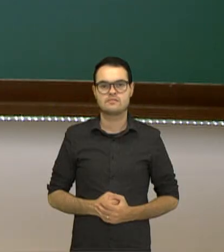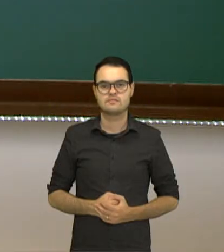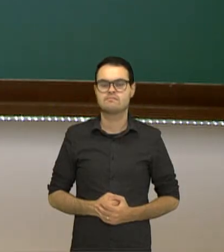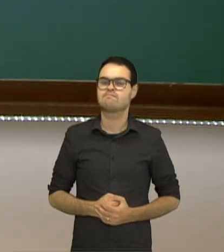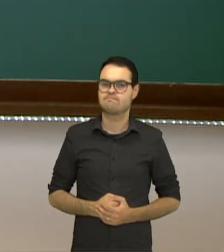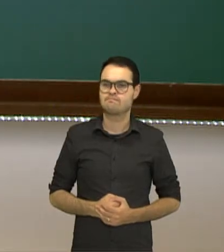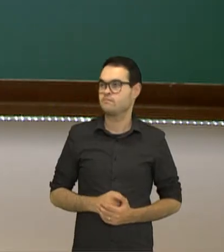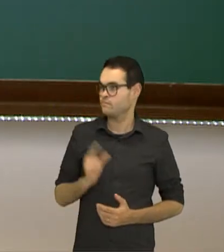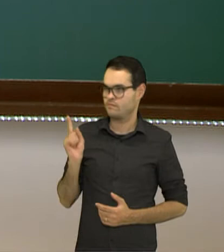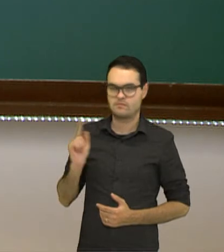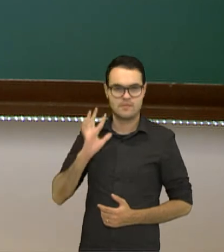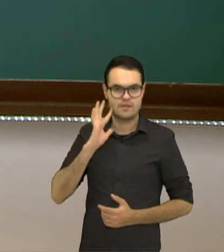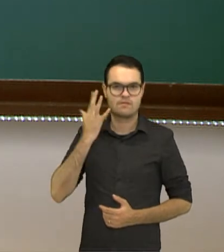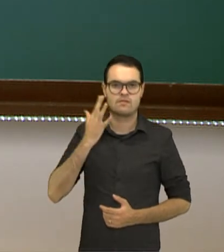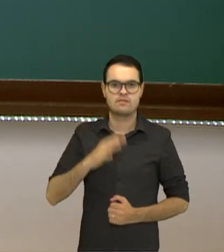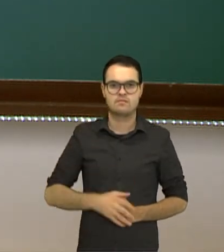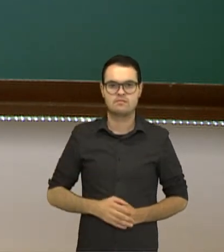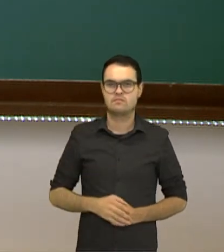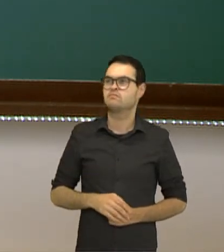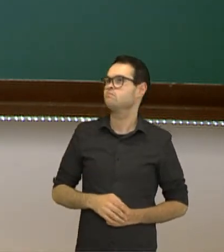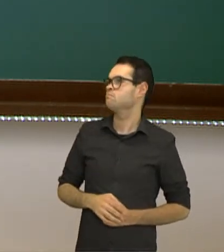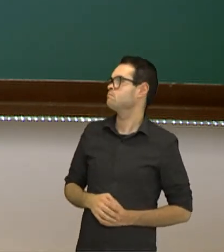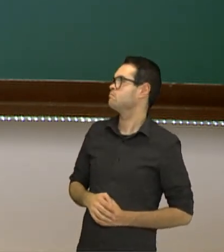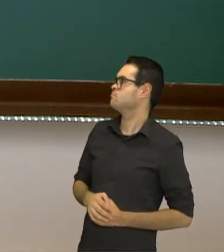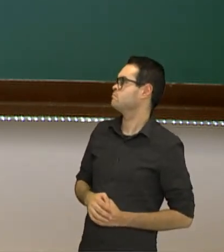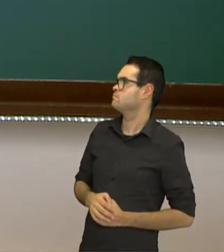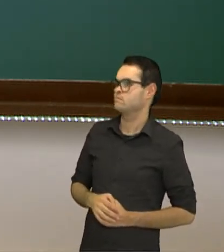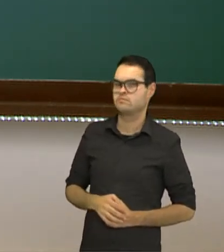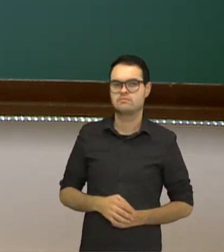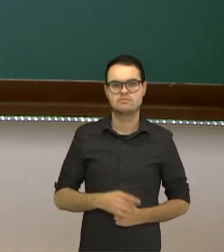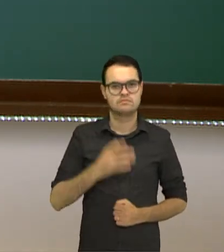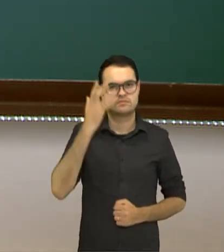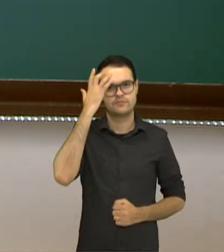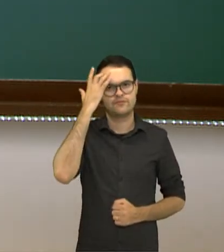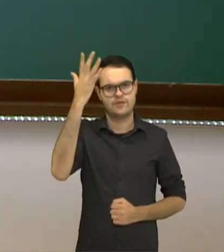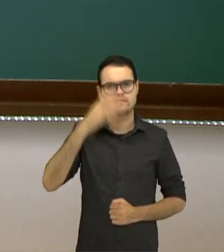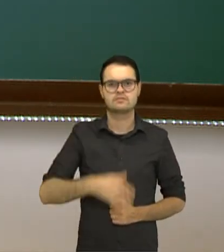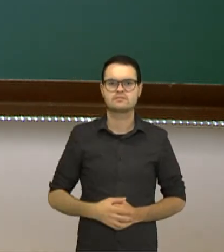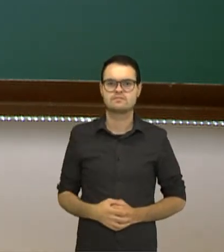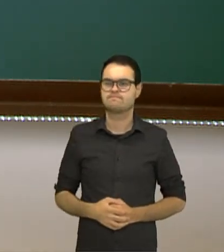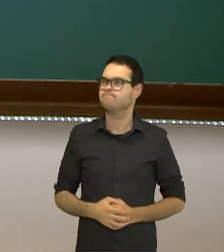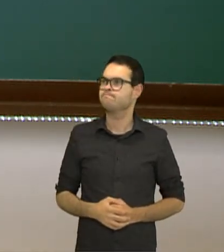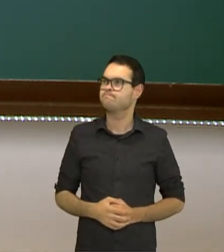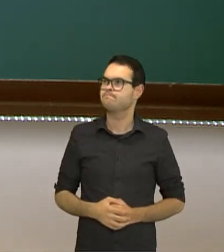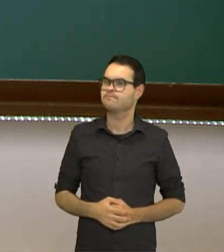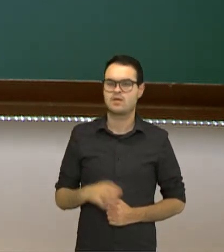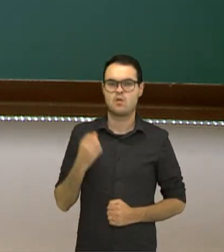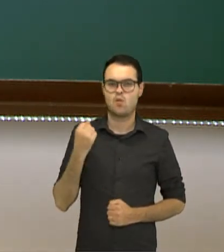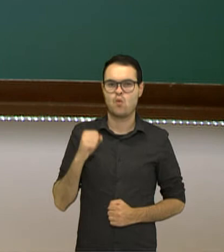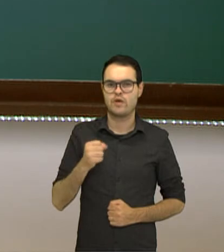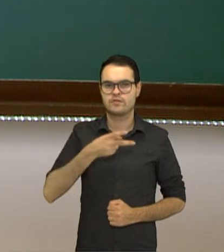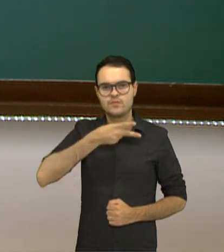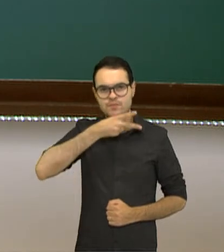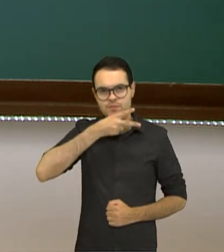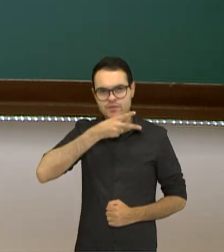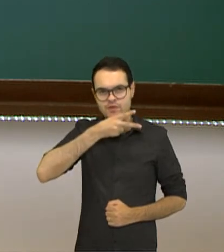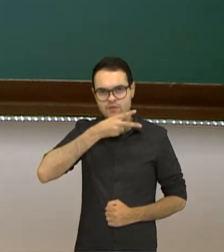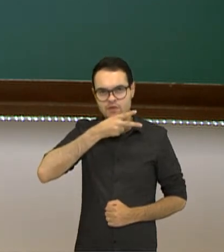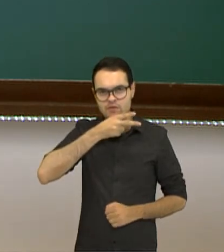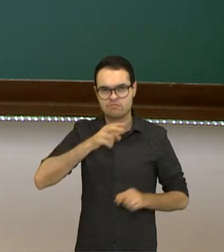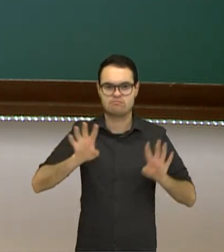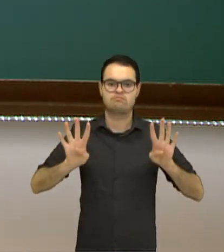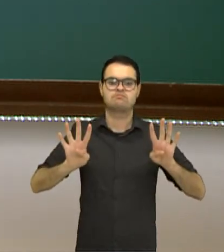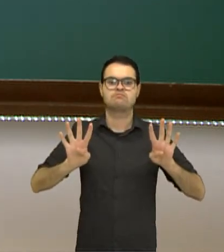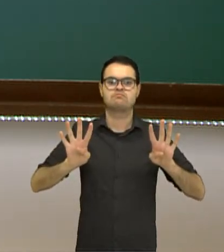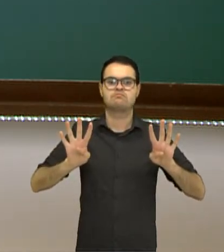E aí, resolveram? Bom, se eu olhar na figurinha, fica fácil, não fica? Eu tenho 8 bisavós, certo? Mas como